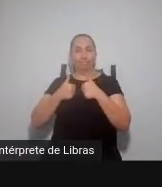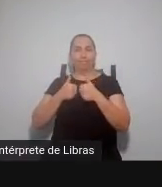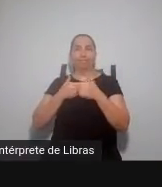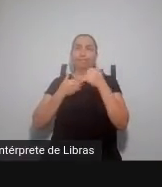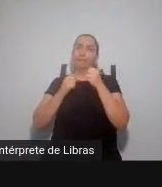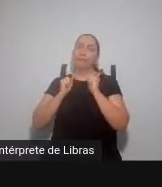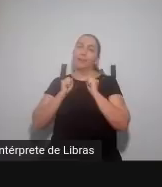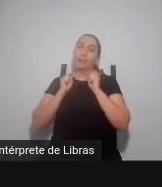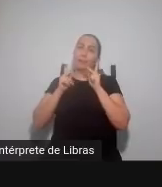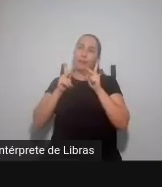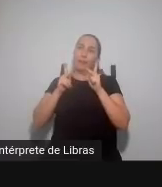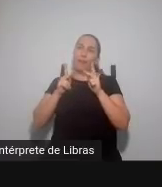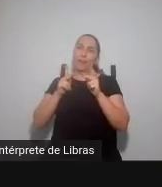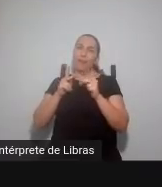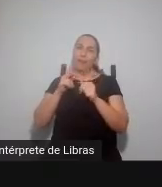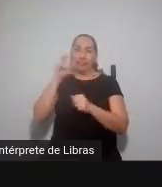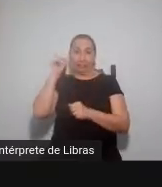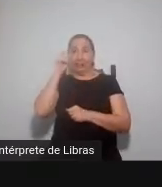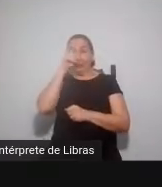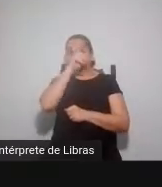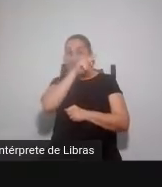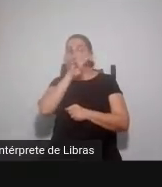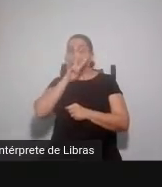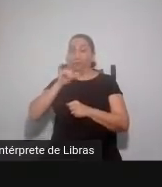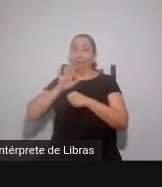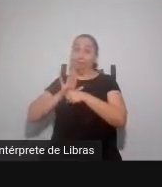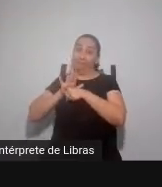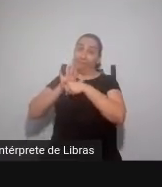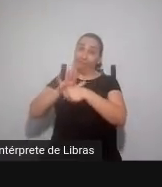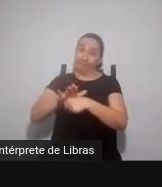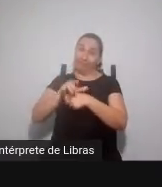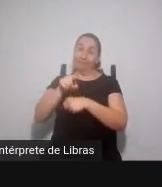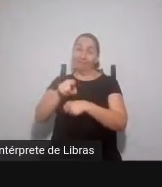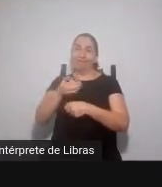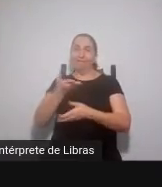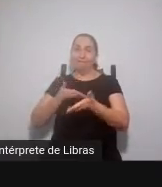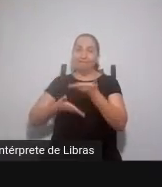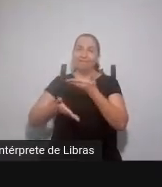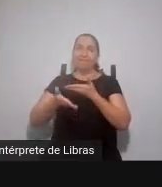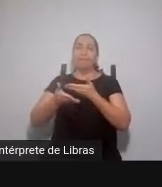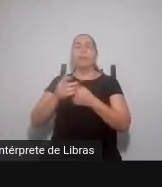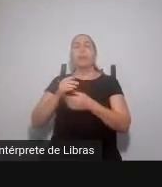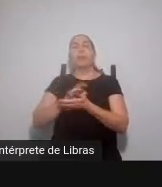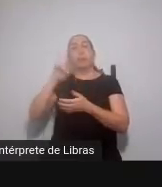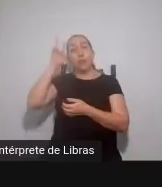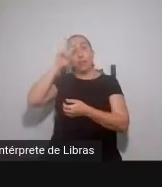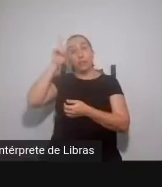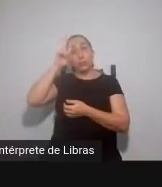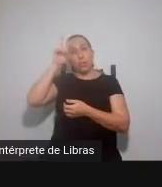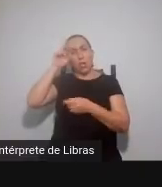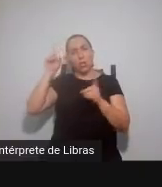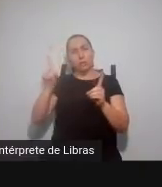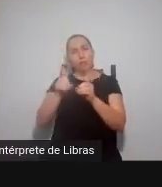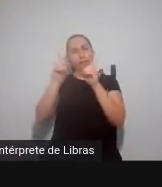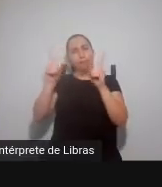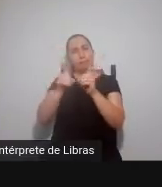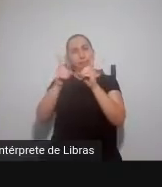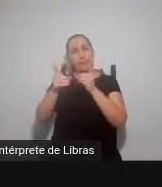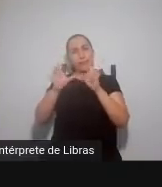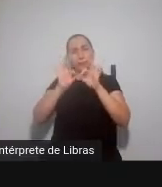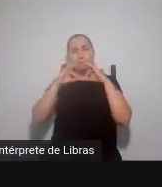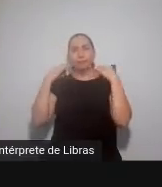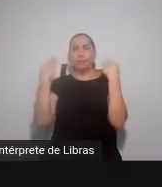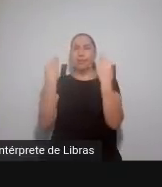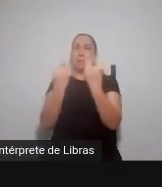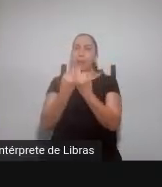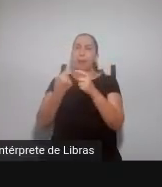Vou deixar. Ai, meu Deus, essa parte é difícil. Vai lá. Gente, e essa história desse diálogo com a família, que antes deixava a